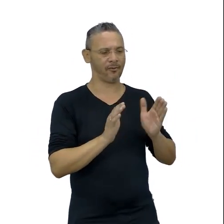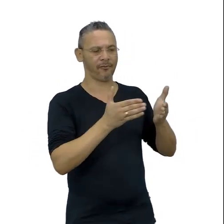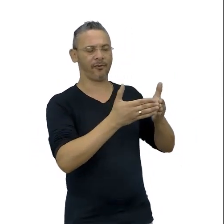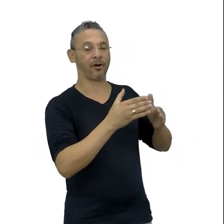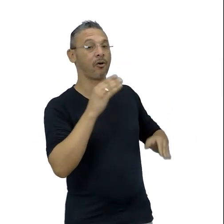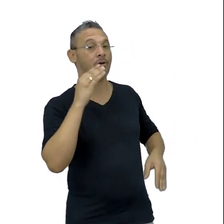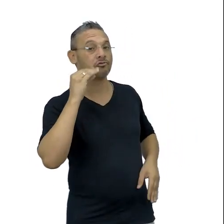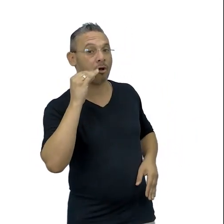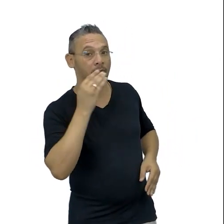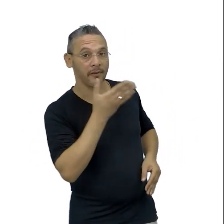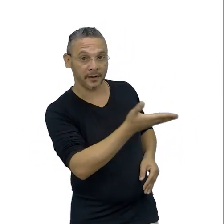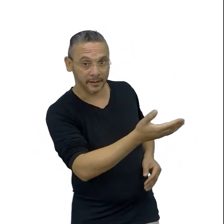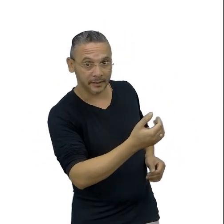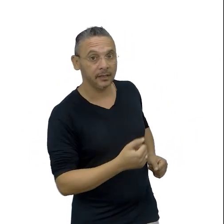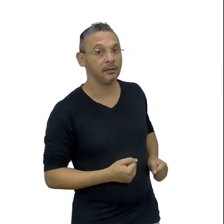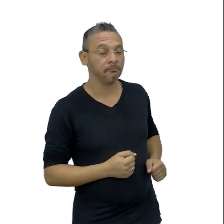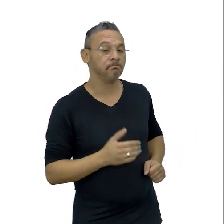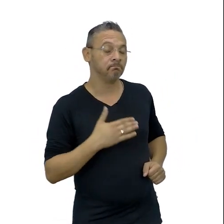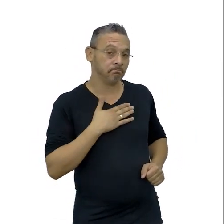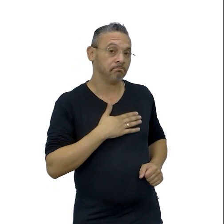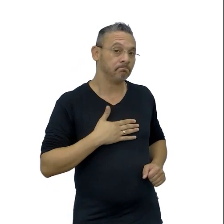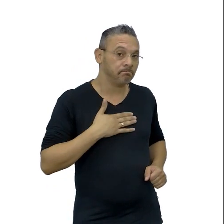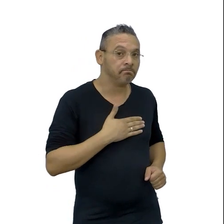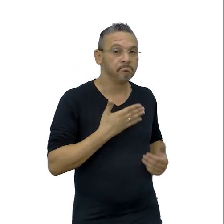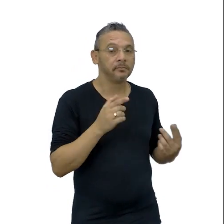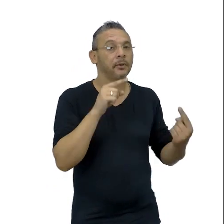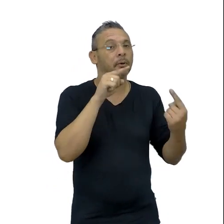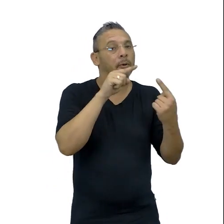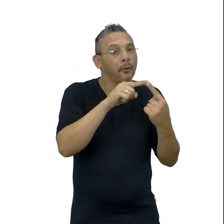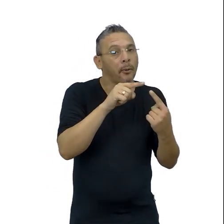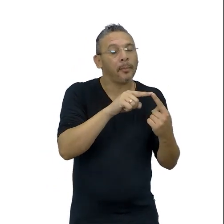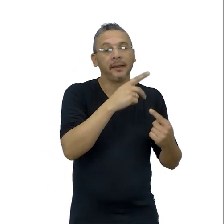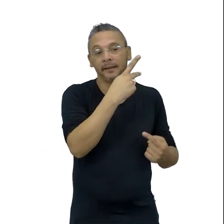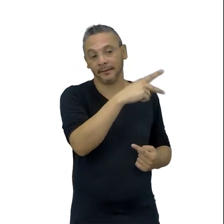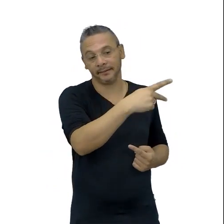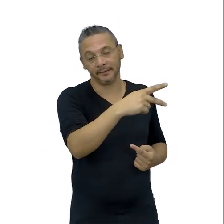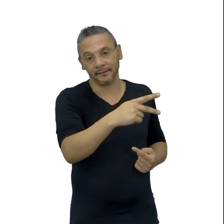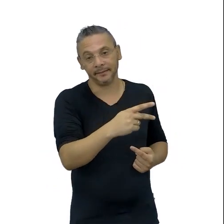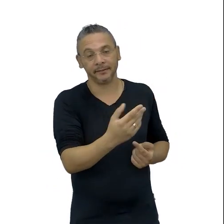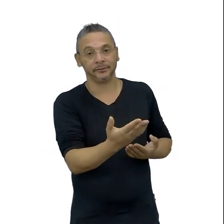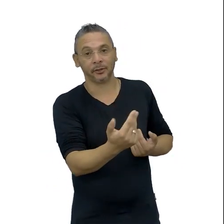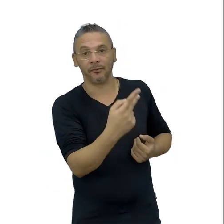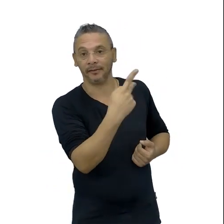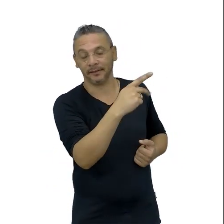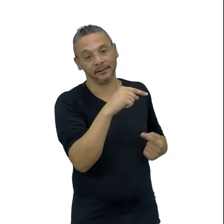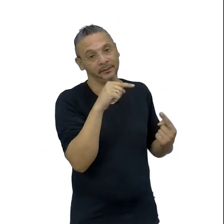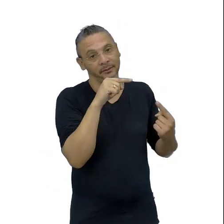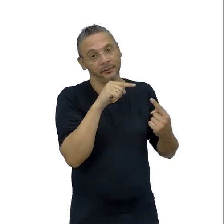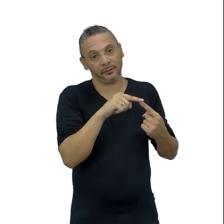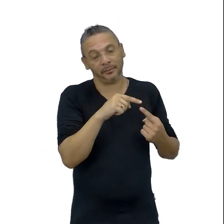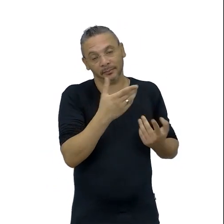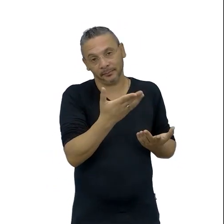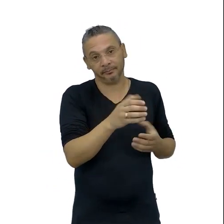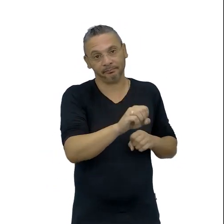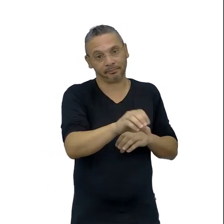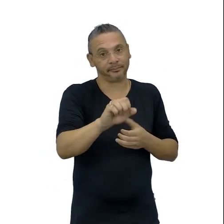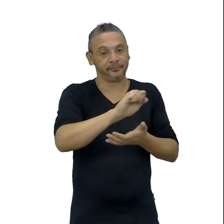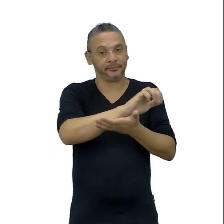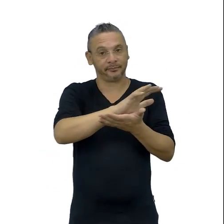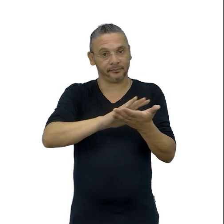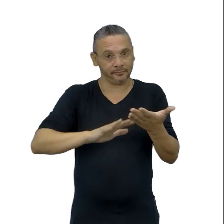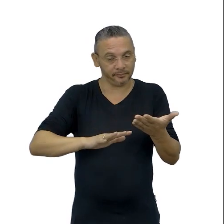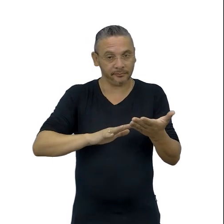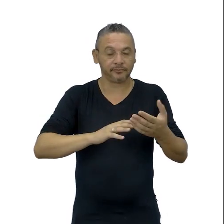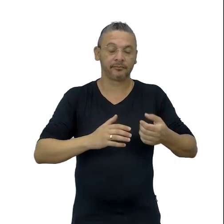os adolescentes, que ele acha interessante, que seja condizente, né, com o objetivo da atividade,